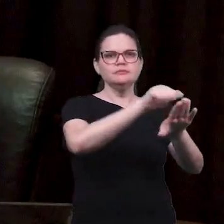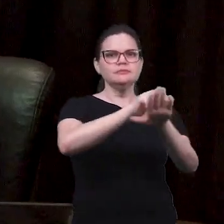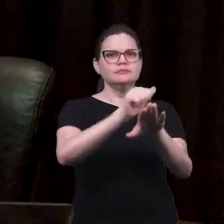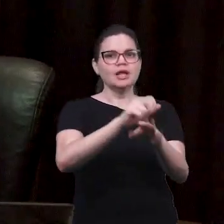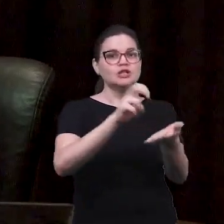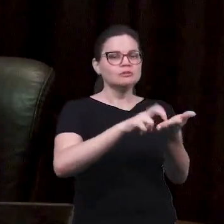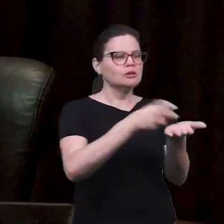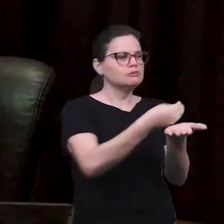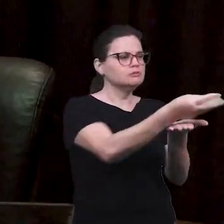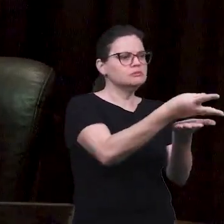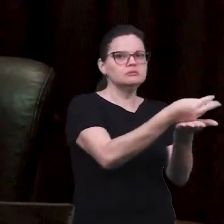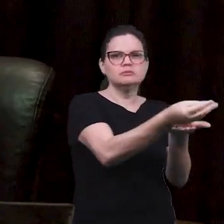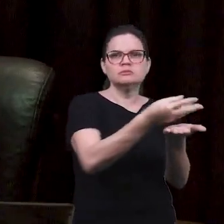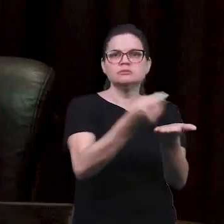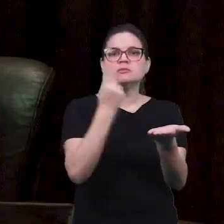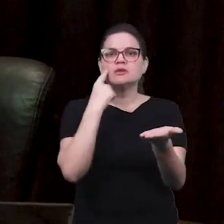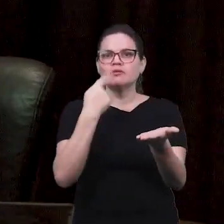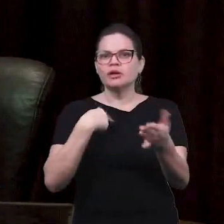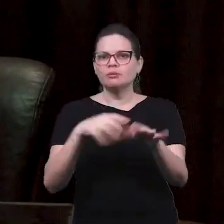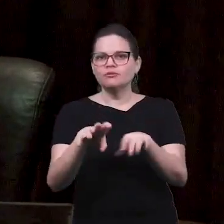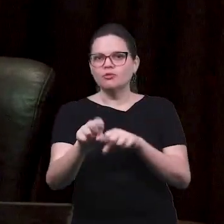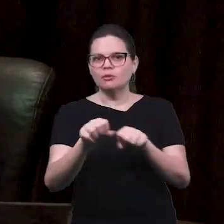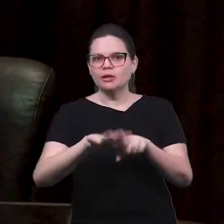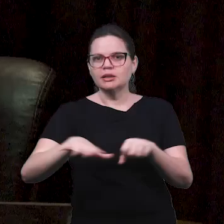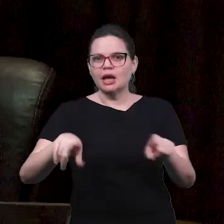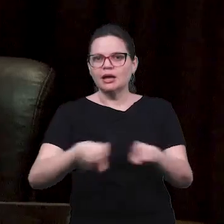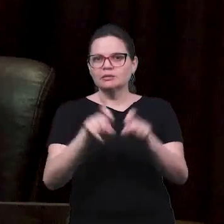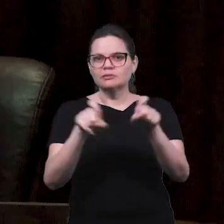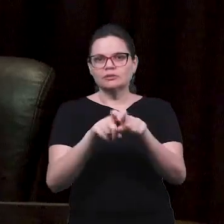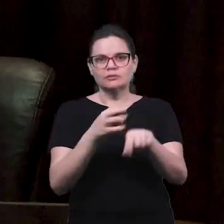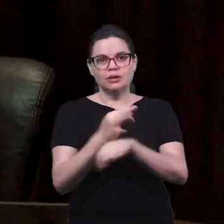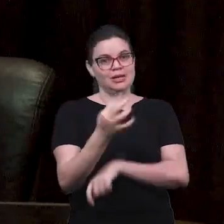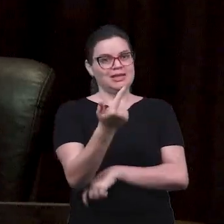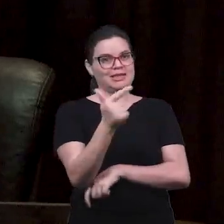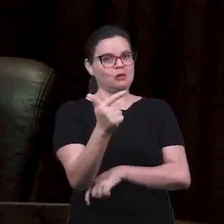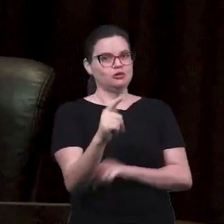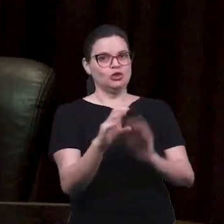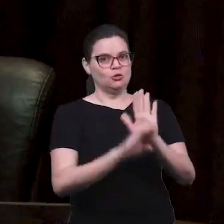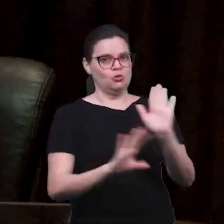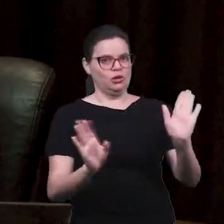porta. Eu formei em informática, ele não tinha currículo.